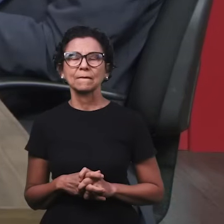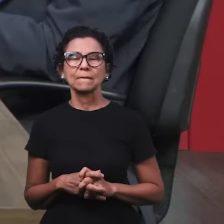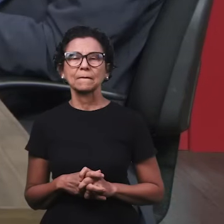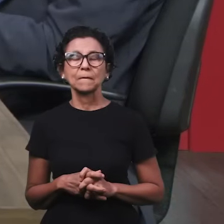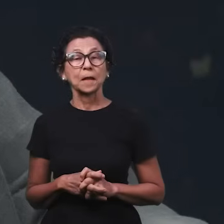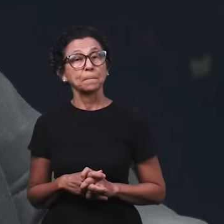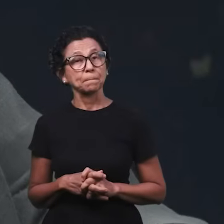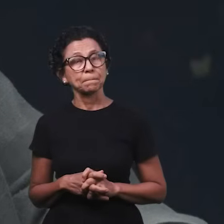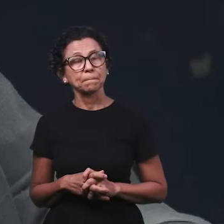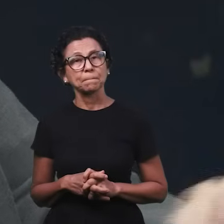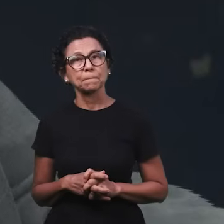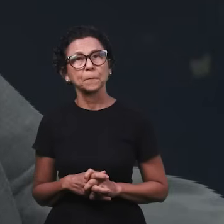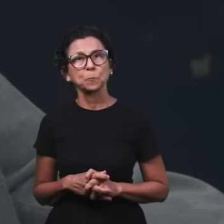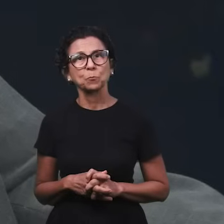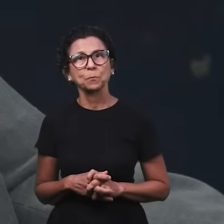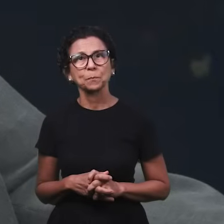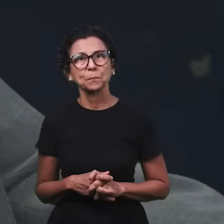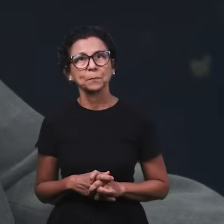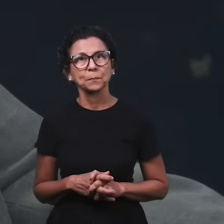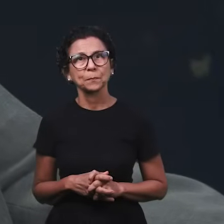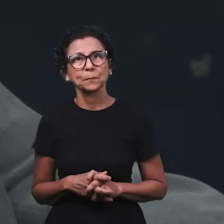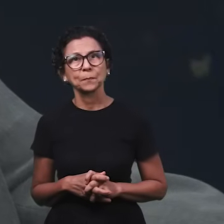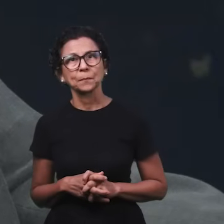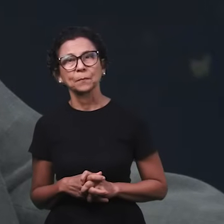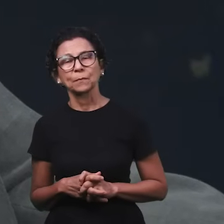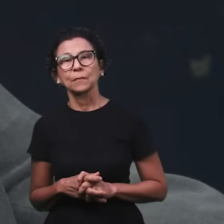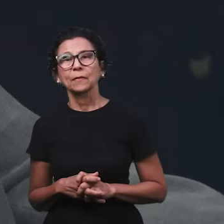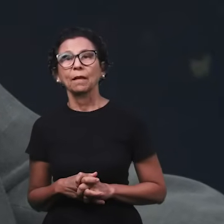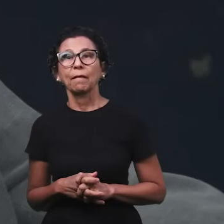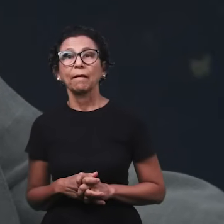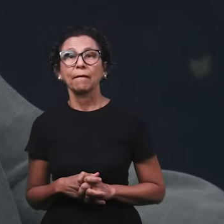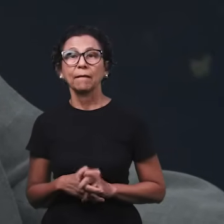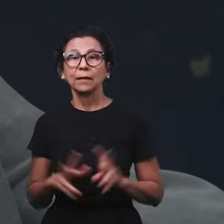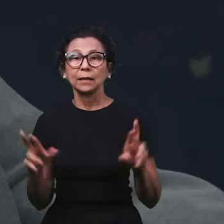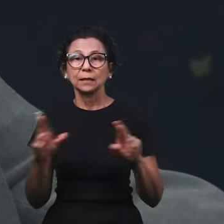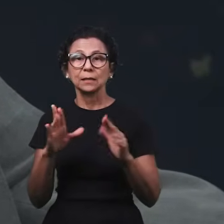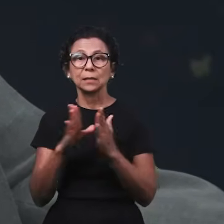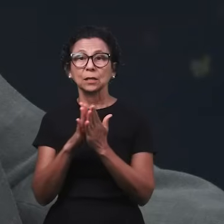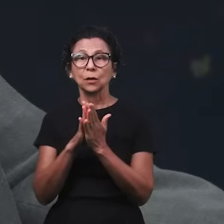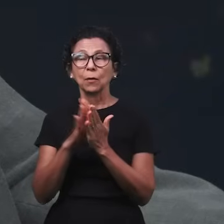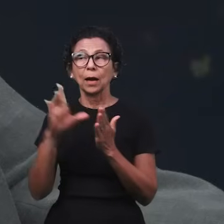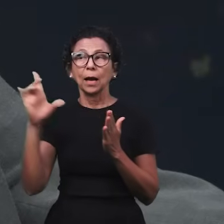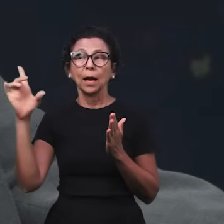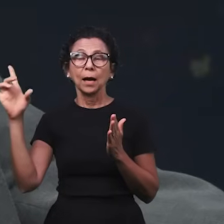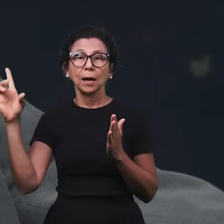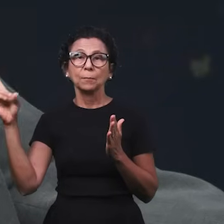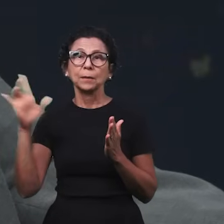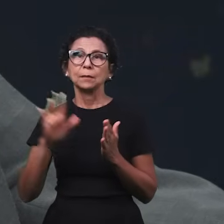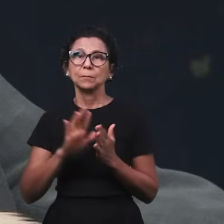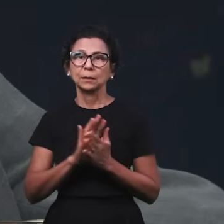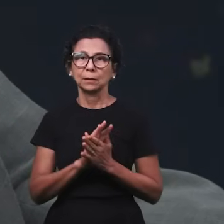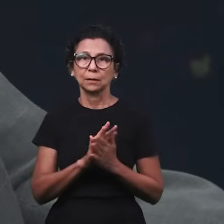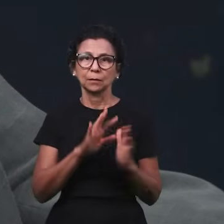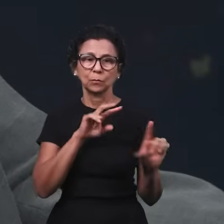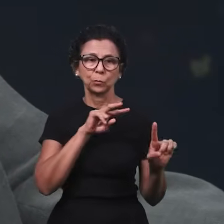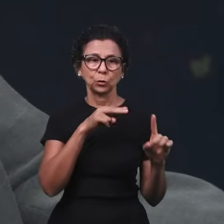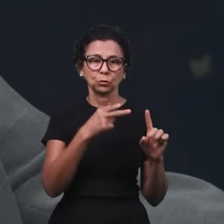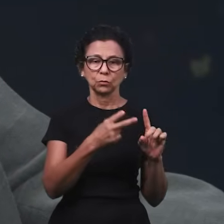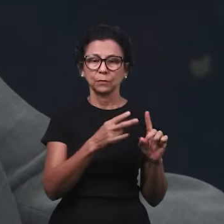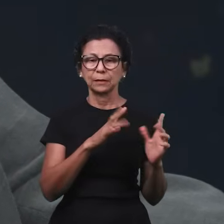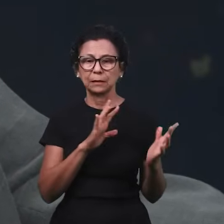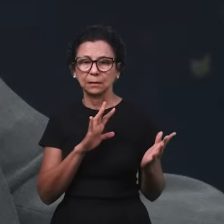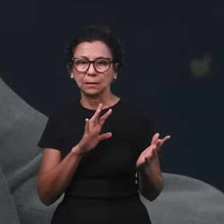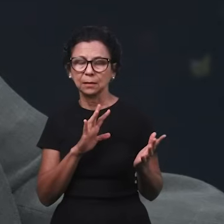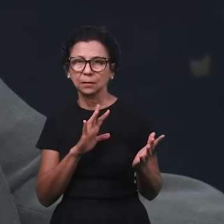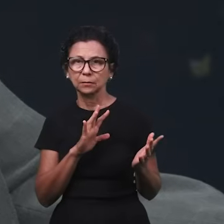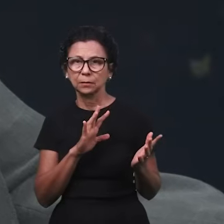questão que está muito em voga ultimamente, que é o relativismo bíblico, que é onde as pessoas pegam a palavra e